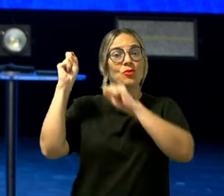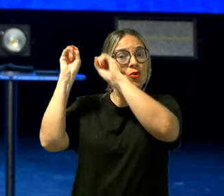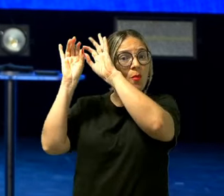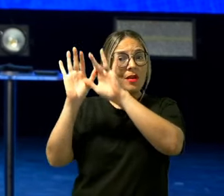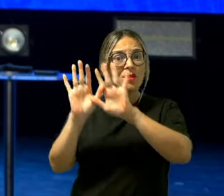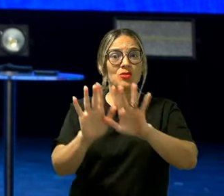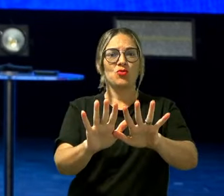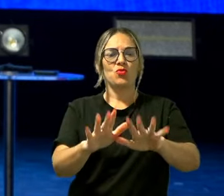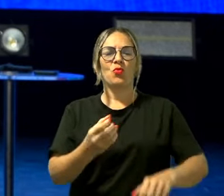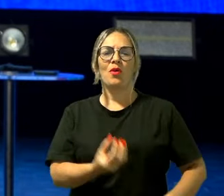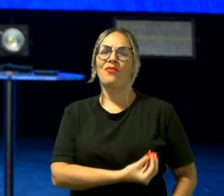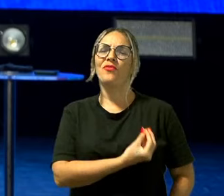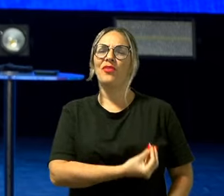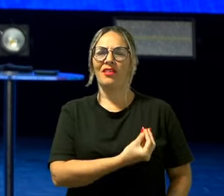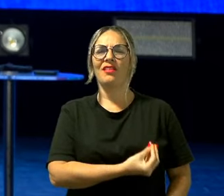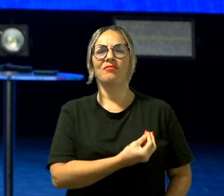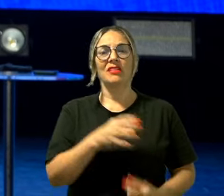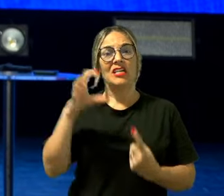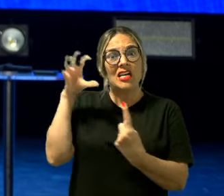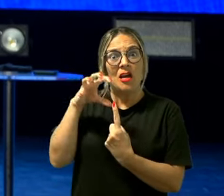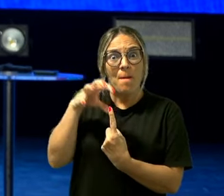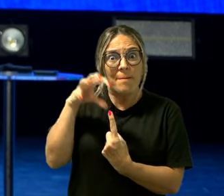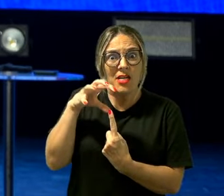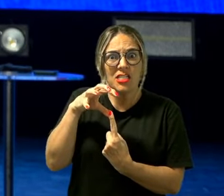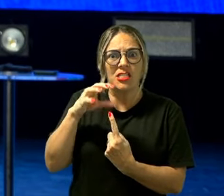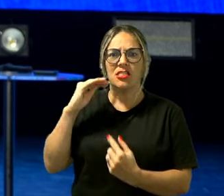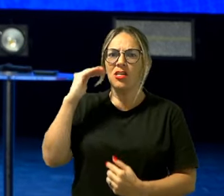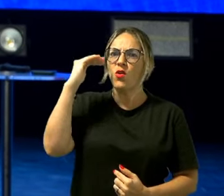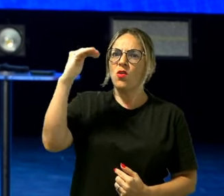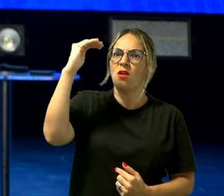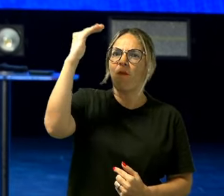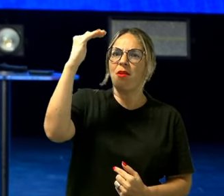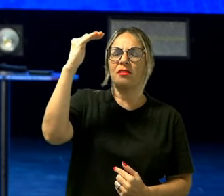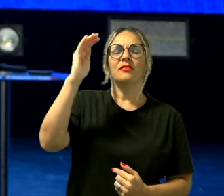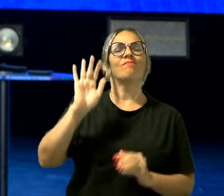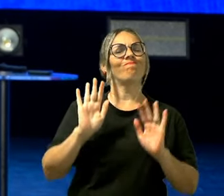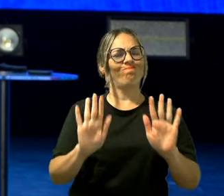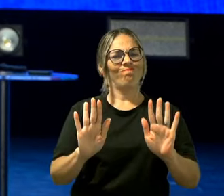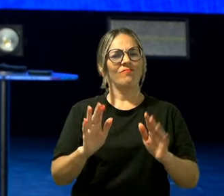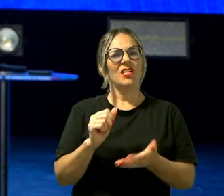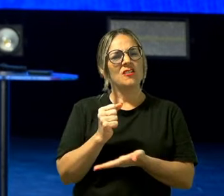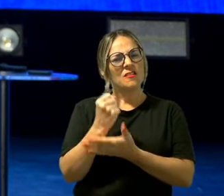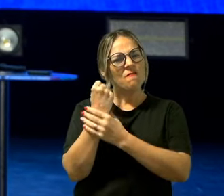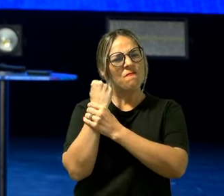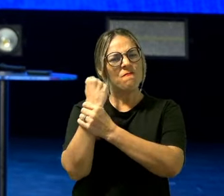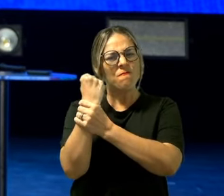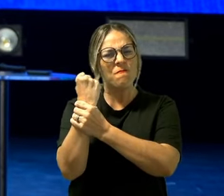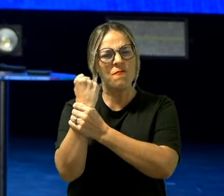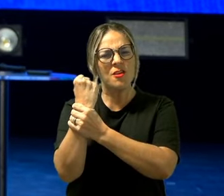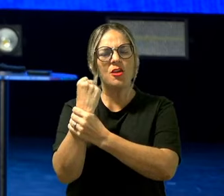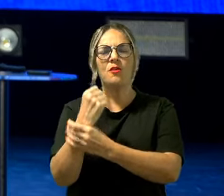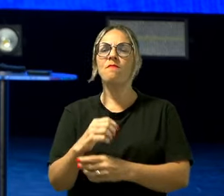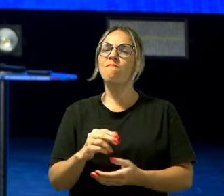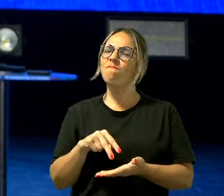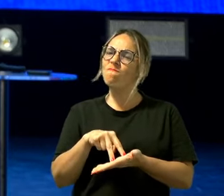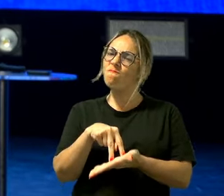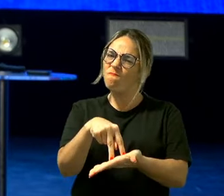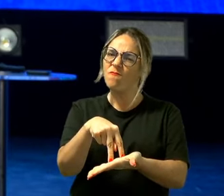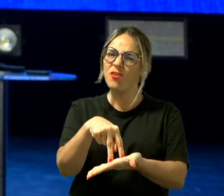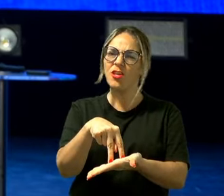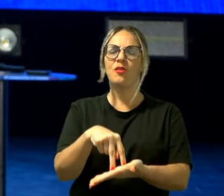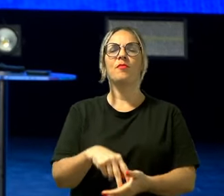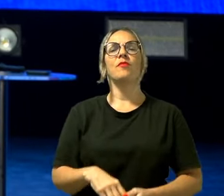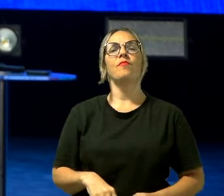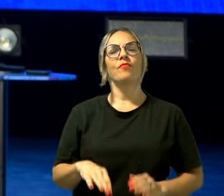fica firme, é porque você está crescendo. Se a pressão está aumentando, é porque o seu crescimento será ainda maior. Se a pressão